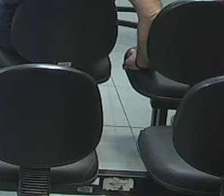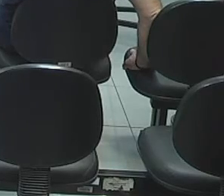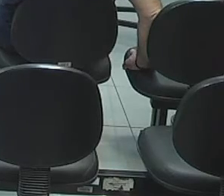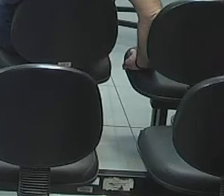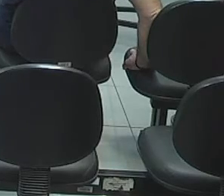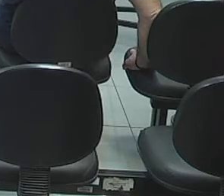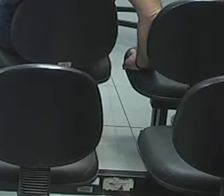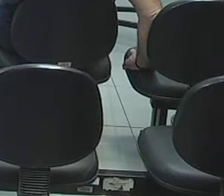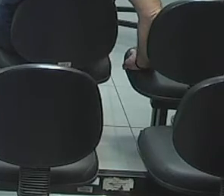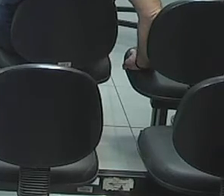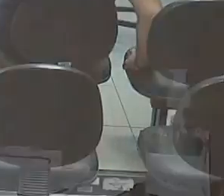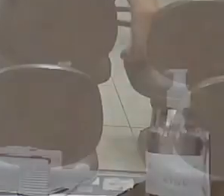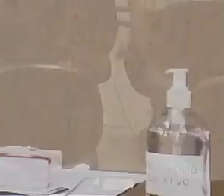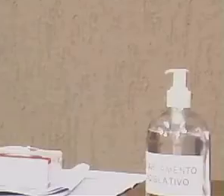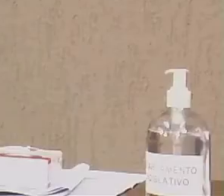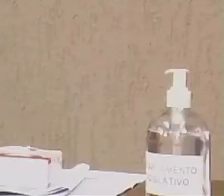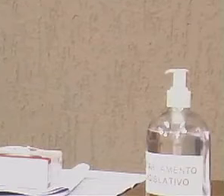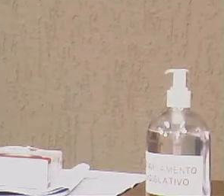Boa noite.